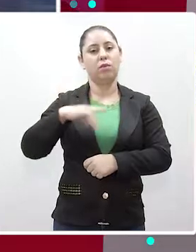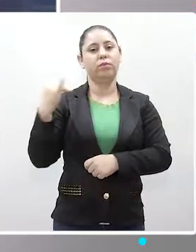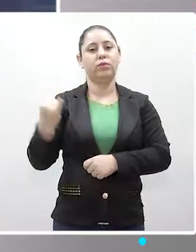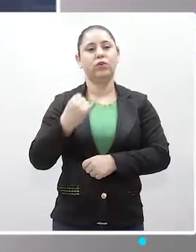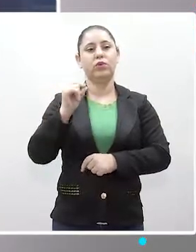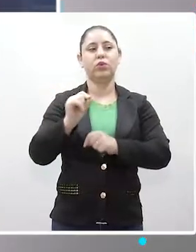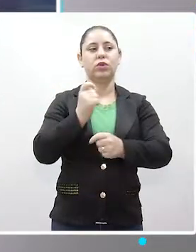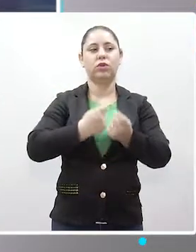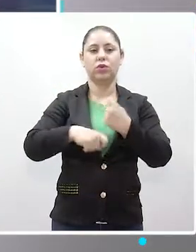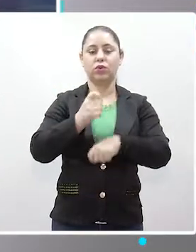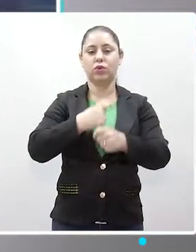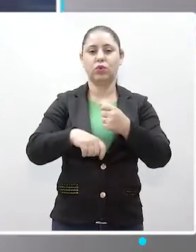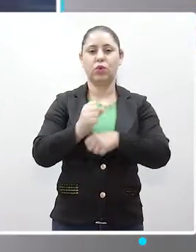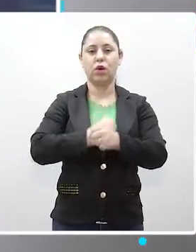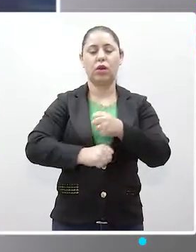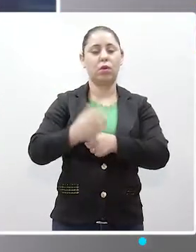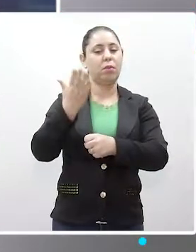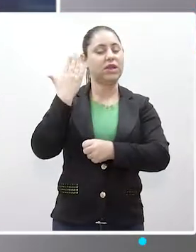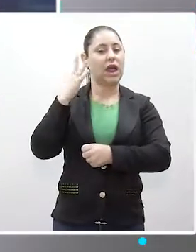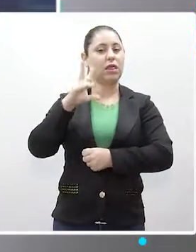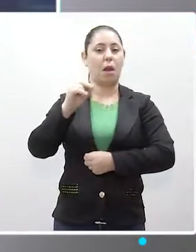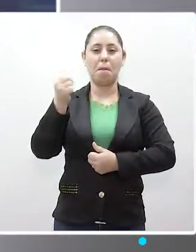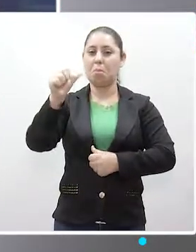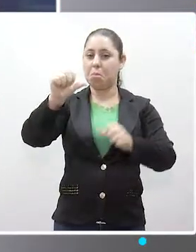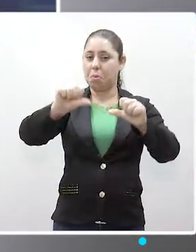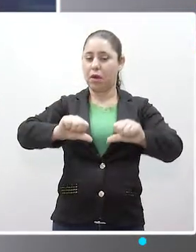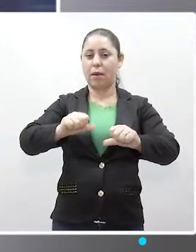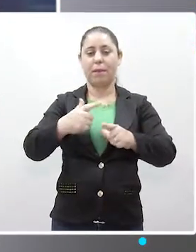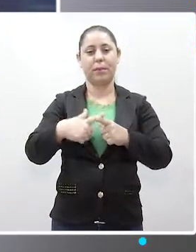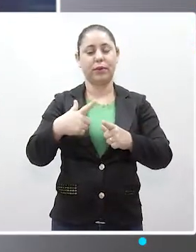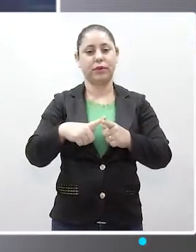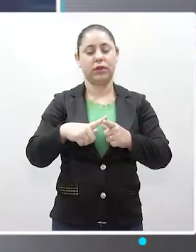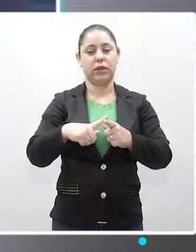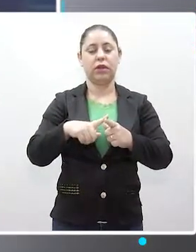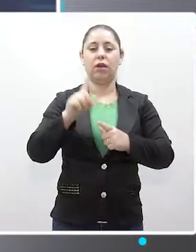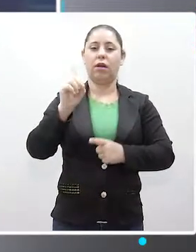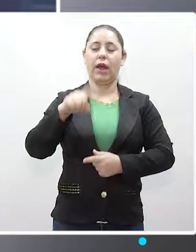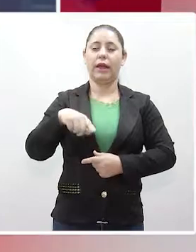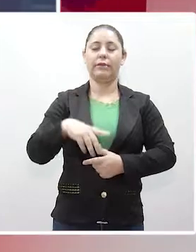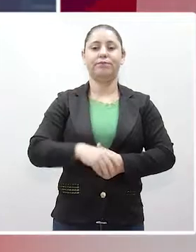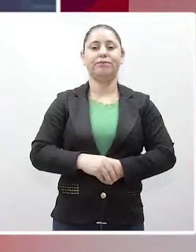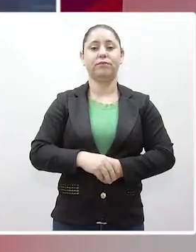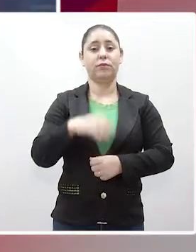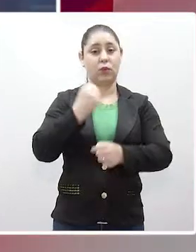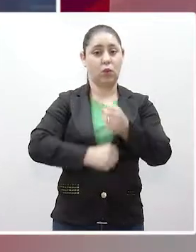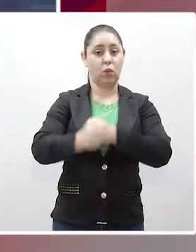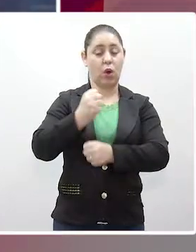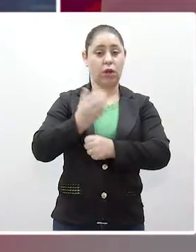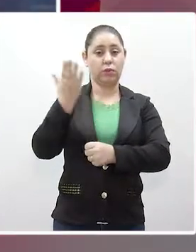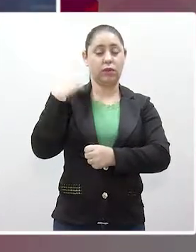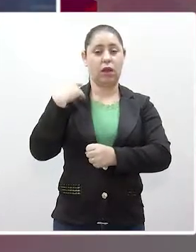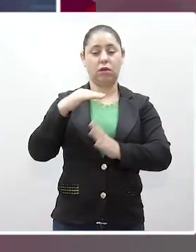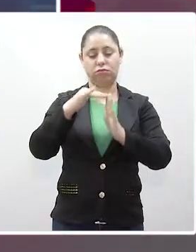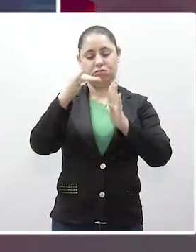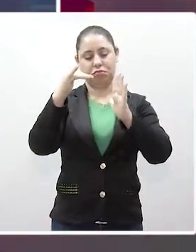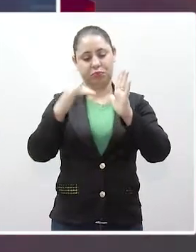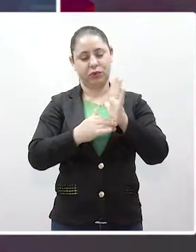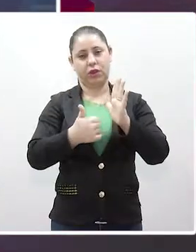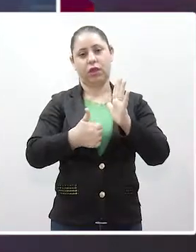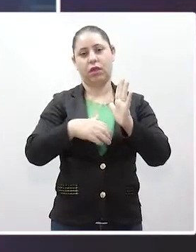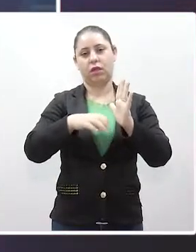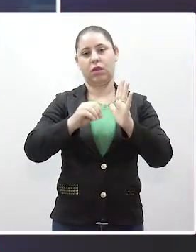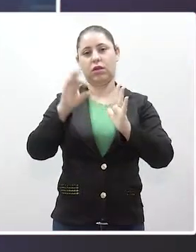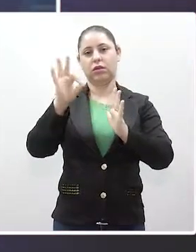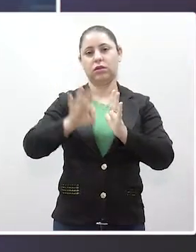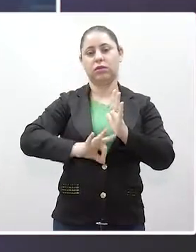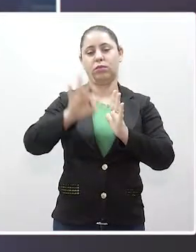fundamental para o resultado econômico do ano passado não ter sido pior, né? Então as projeções no ano passado seria uma queda de em torno de 10%